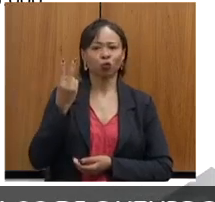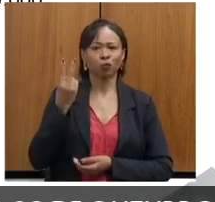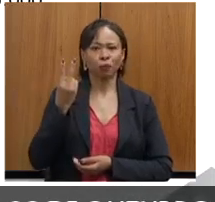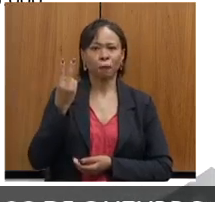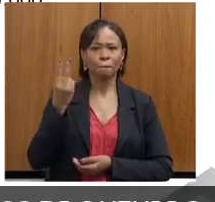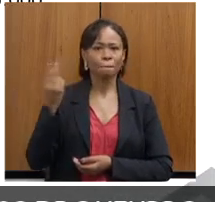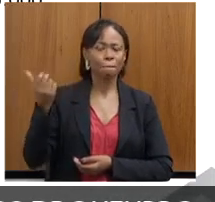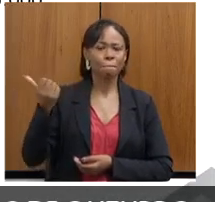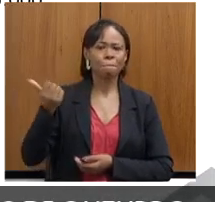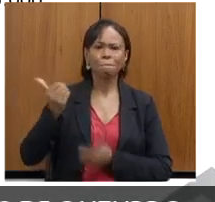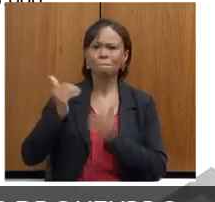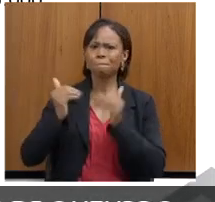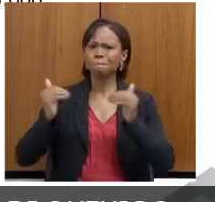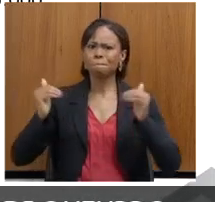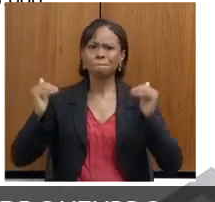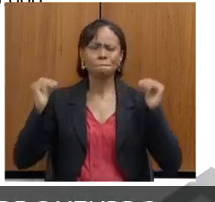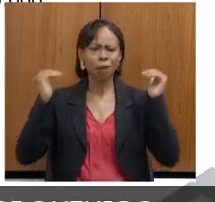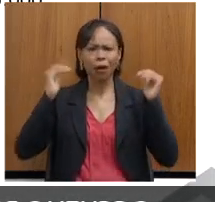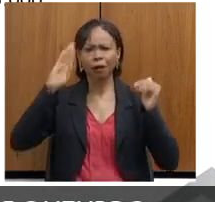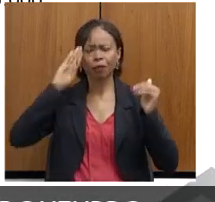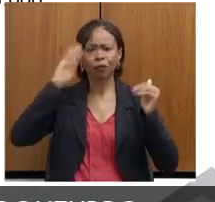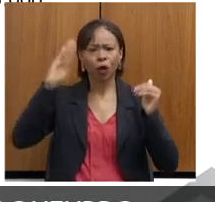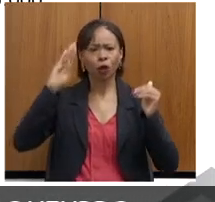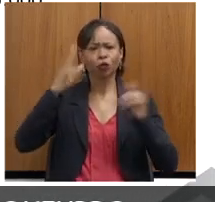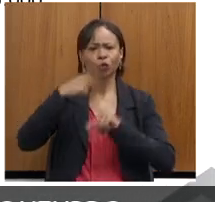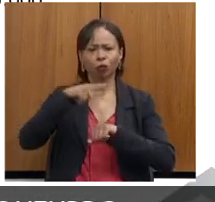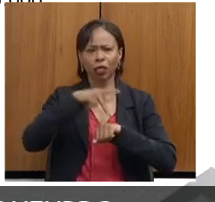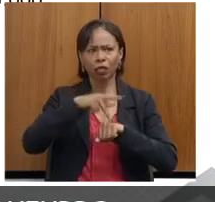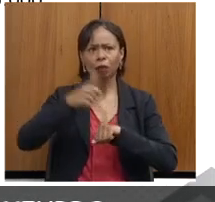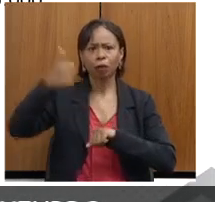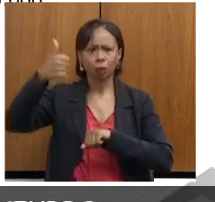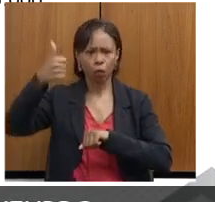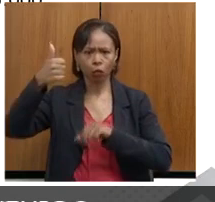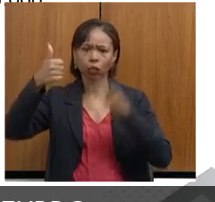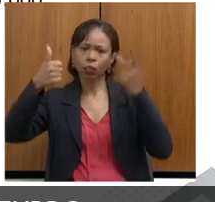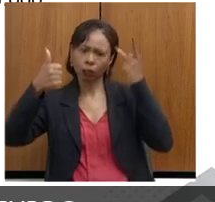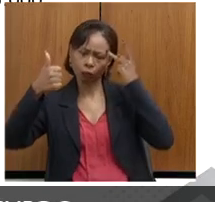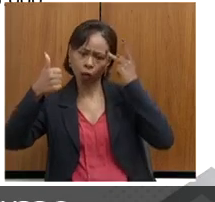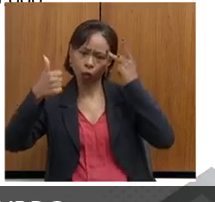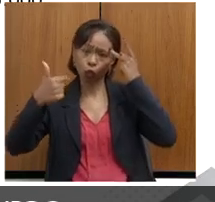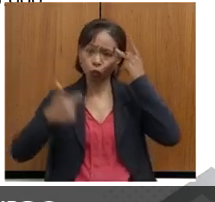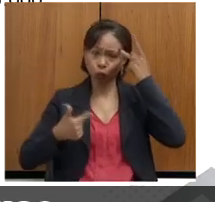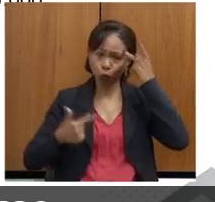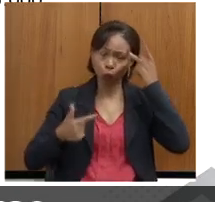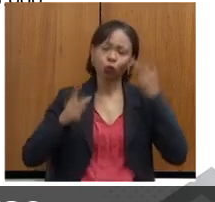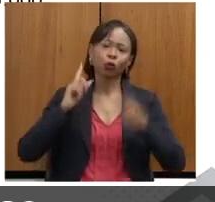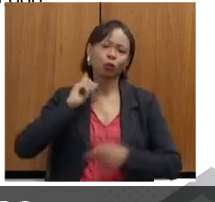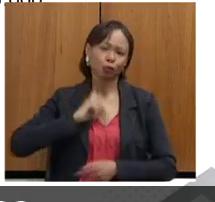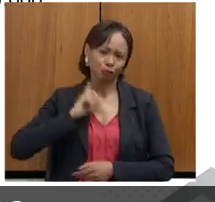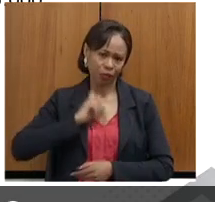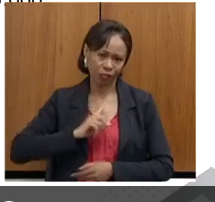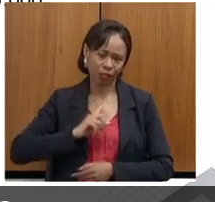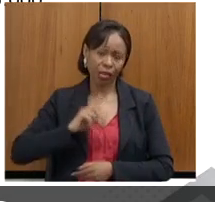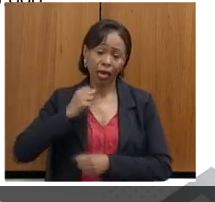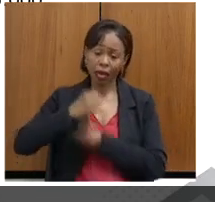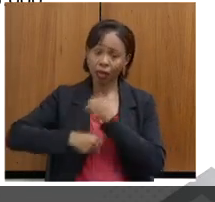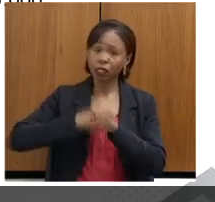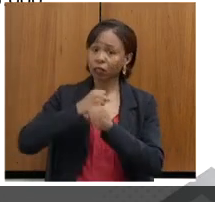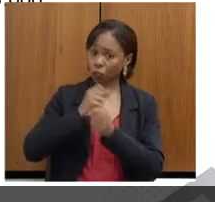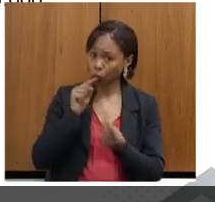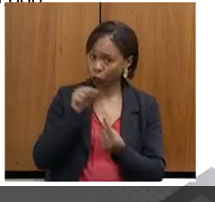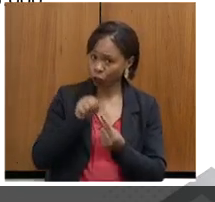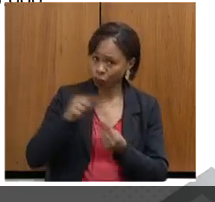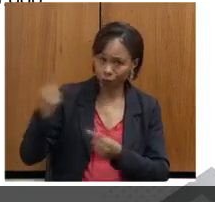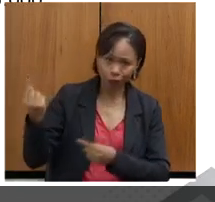de perfis genéticos do país ficando atrás apenas de São Paulo e a meta no ano que vem é estamos em primeiro